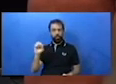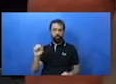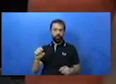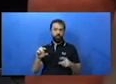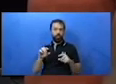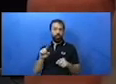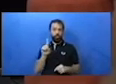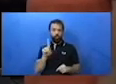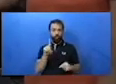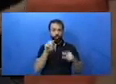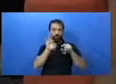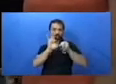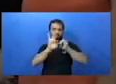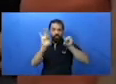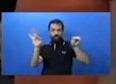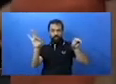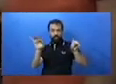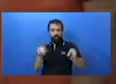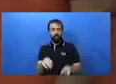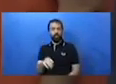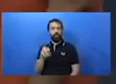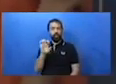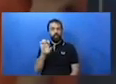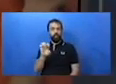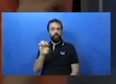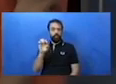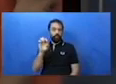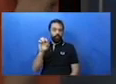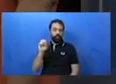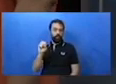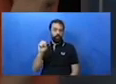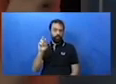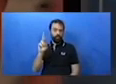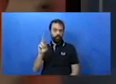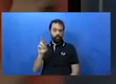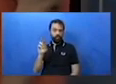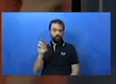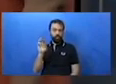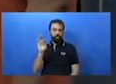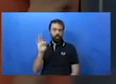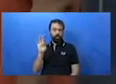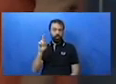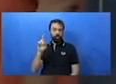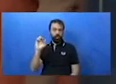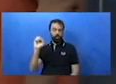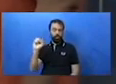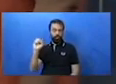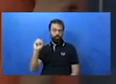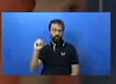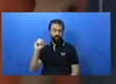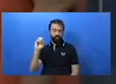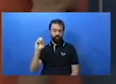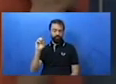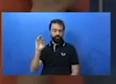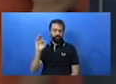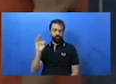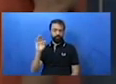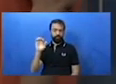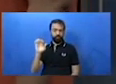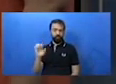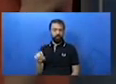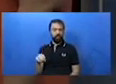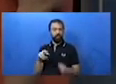um conjunto de versos. Então, aqui eu tenho uma estrofe, que é esse conjunto, e cada linha dele é um